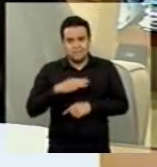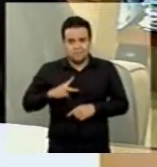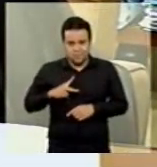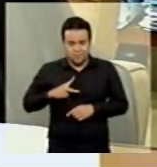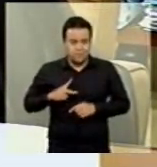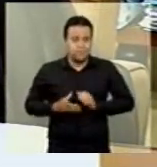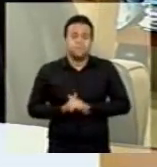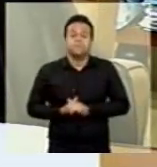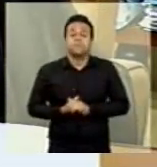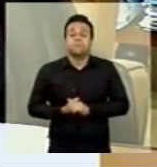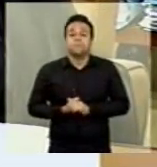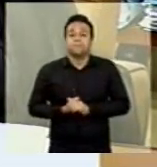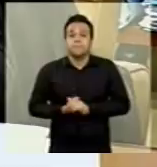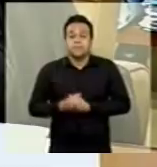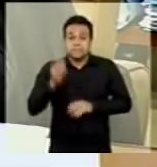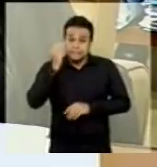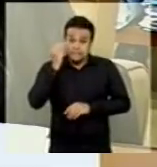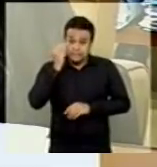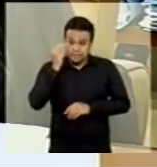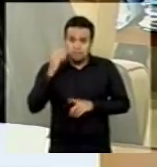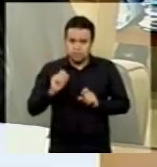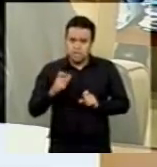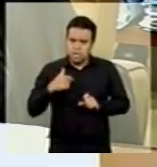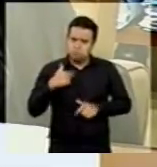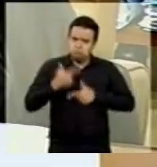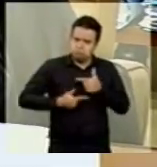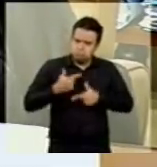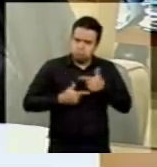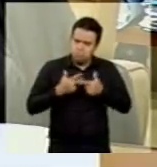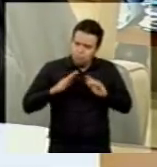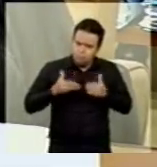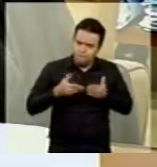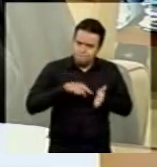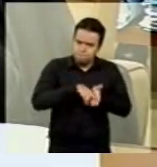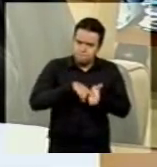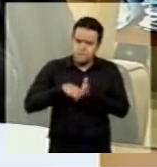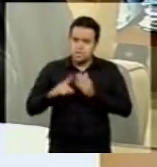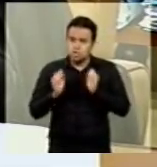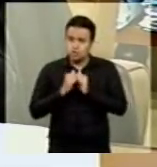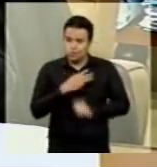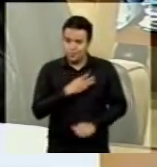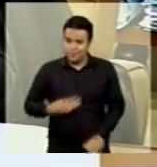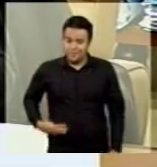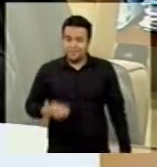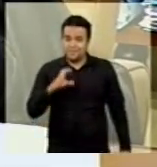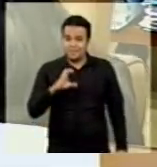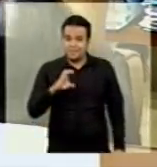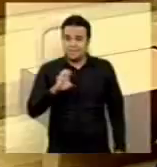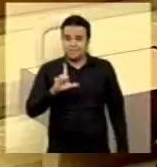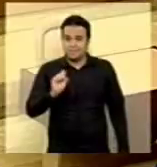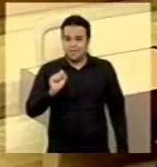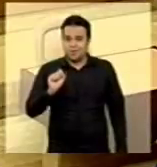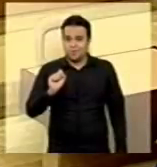nós tentamos, e aqui eu trabalhei bastante na questão da subsidiariedade, junto com o ministro Celso